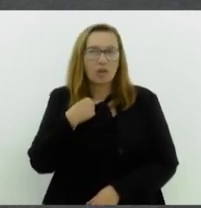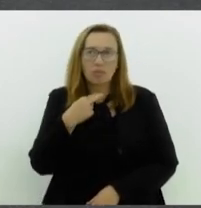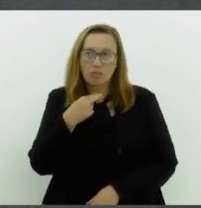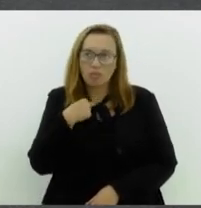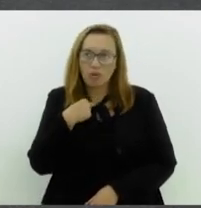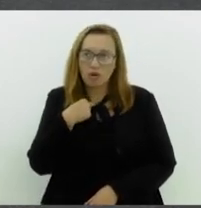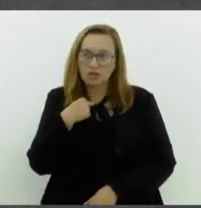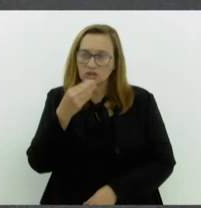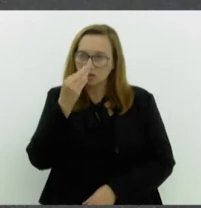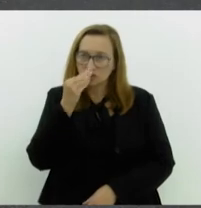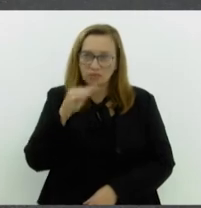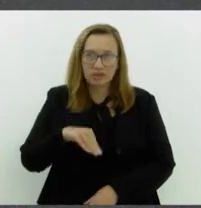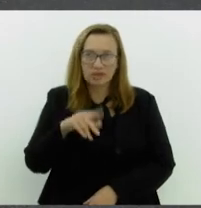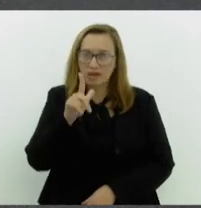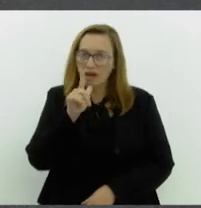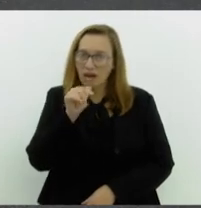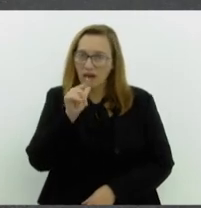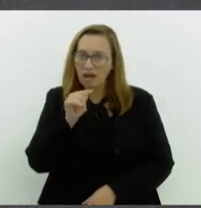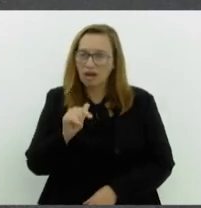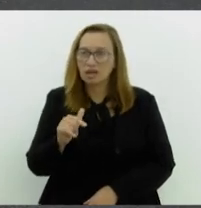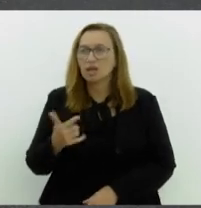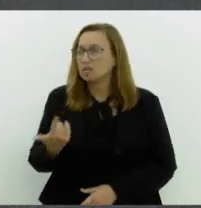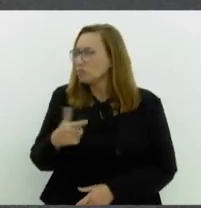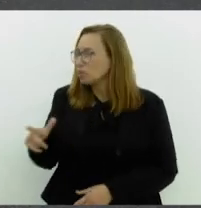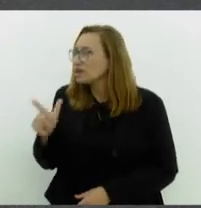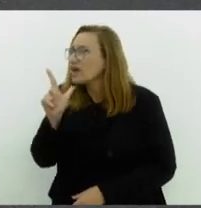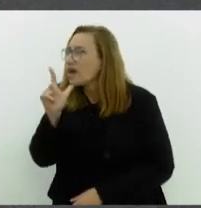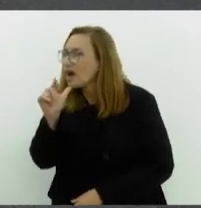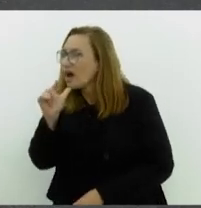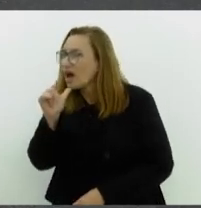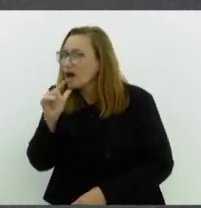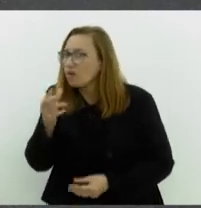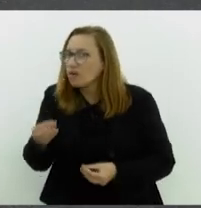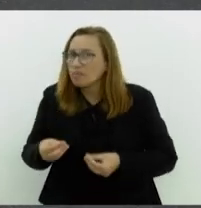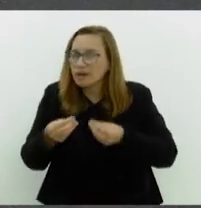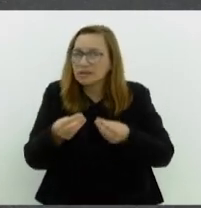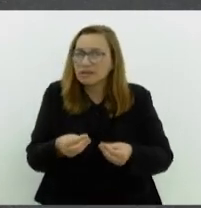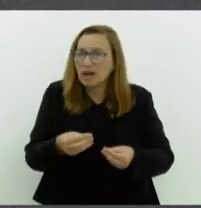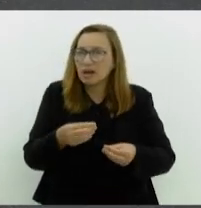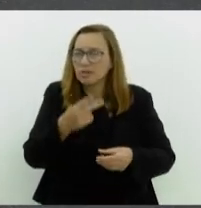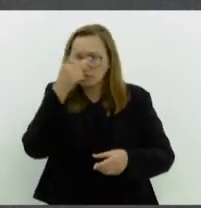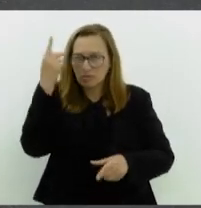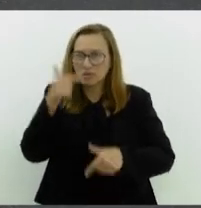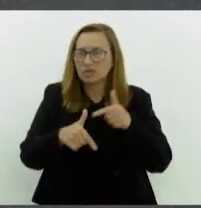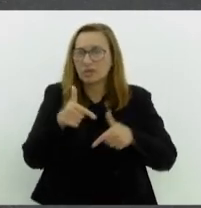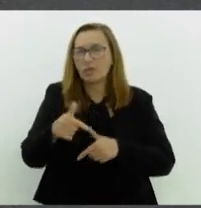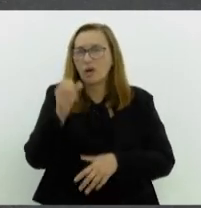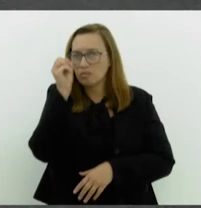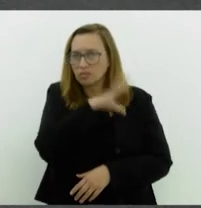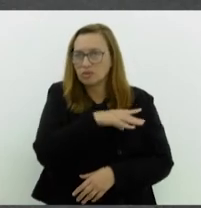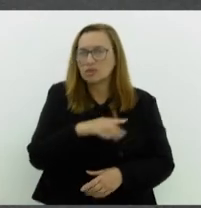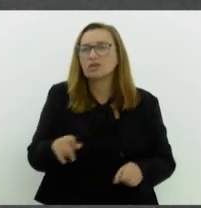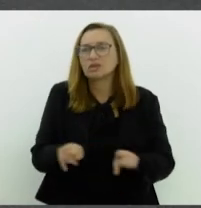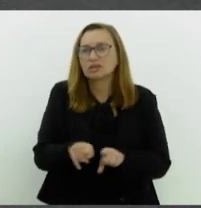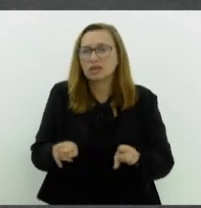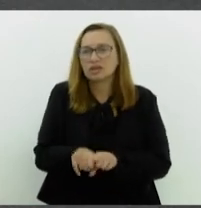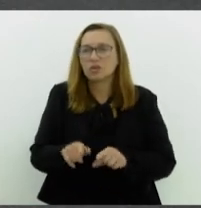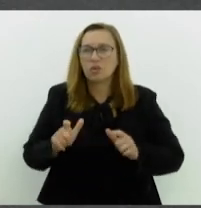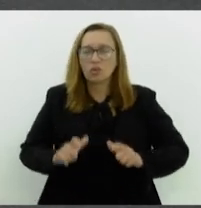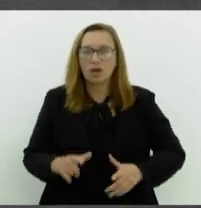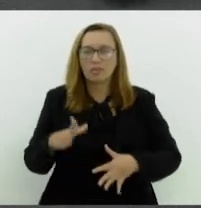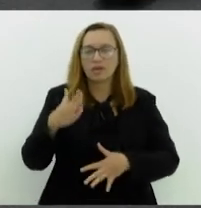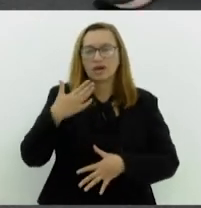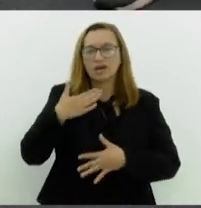água. Você não tem água filtrada para os entregadores, isso é um absurdo. Outra coisa, locais de